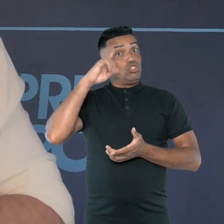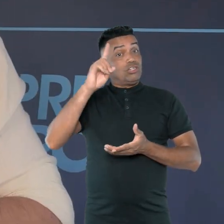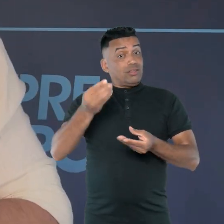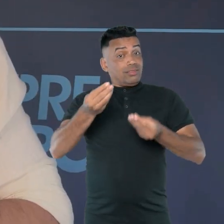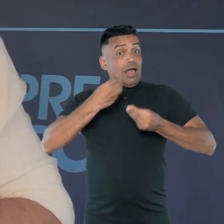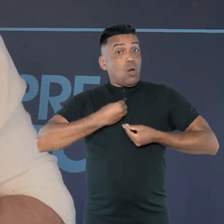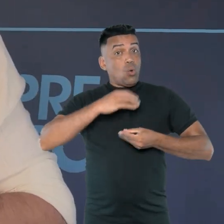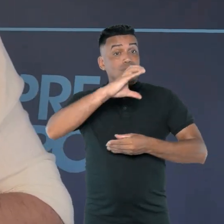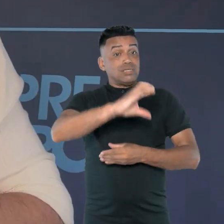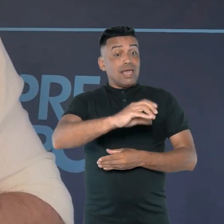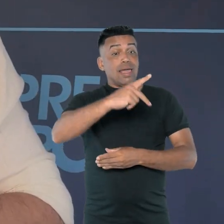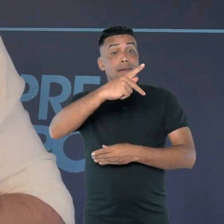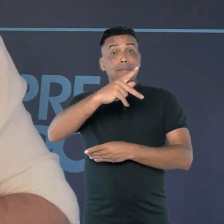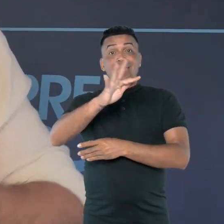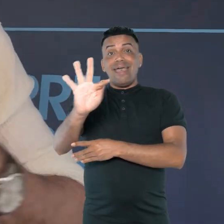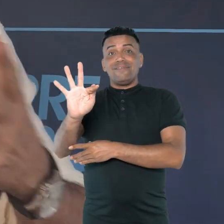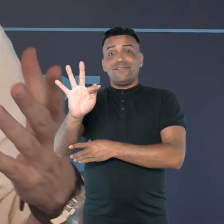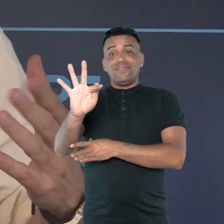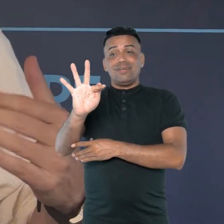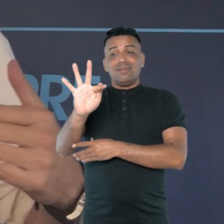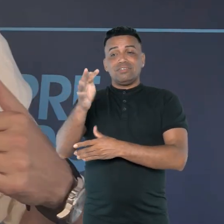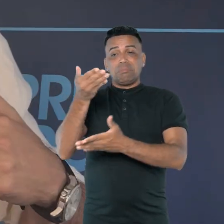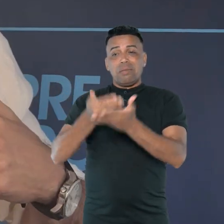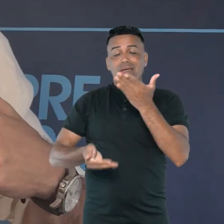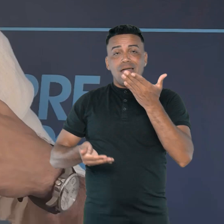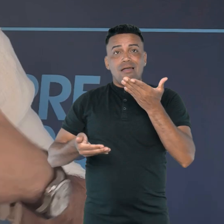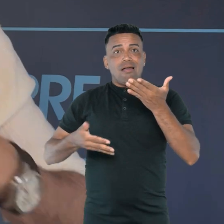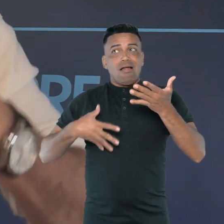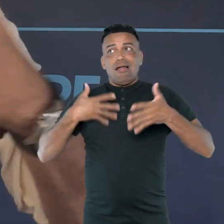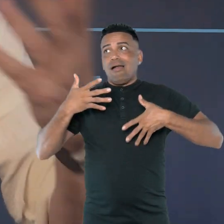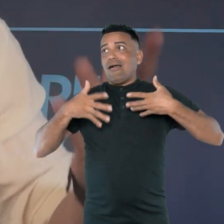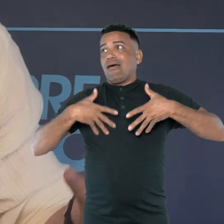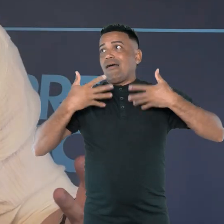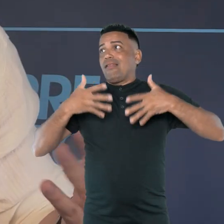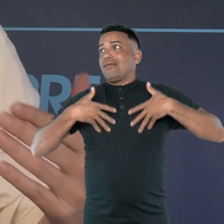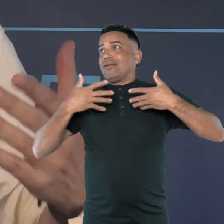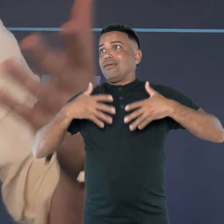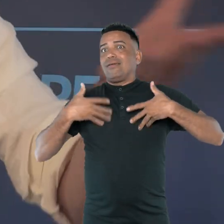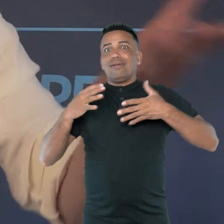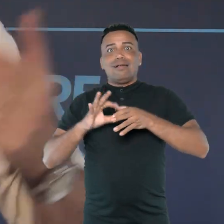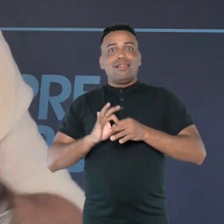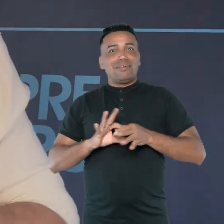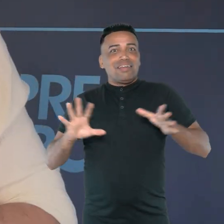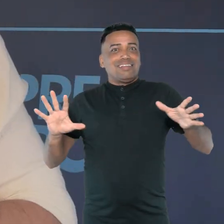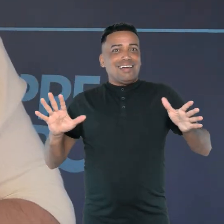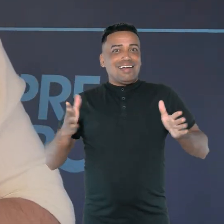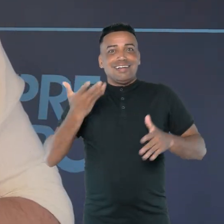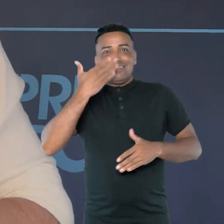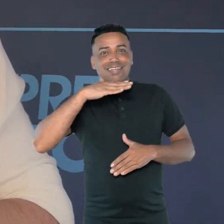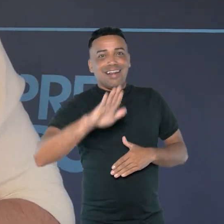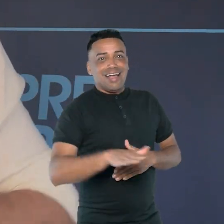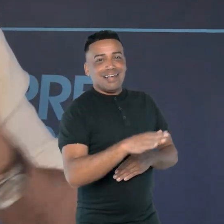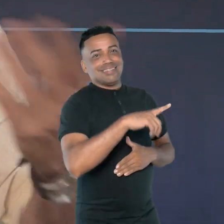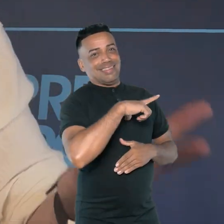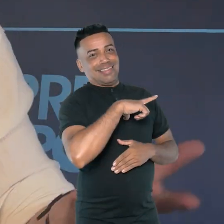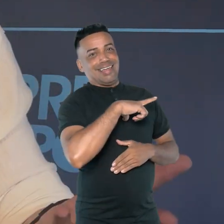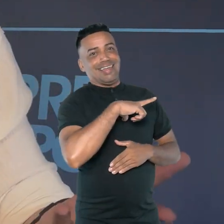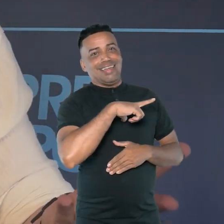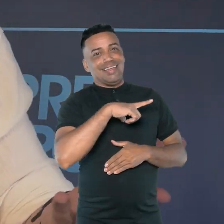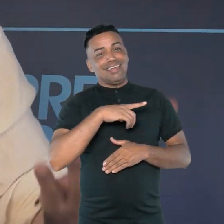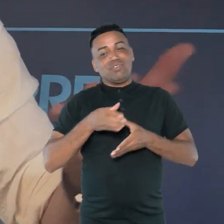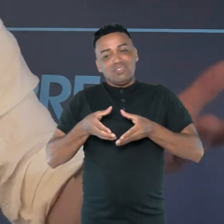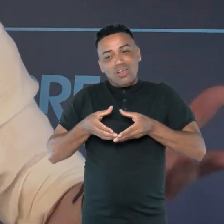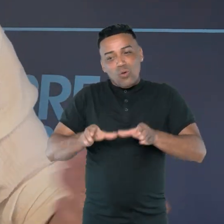pouquinho dessa, né, dessa alegria e dessa espontaneidade, tudo que você disse e você convive